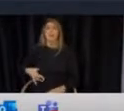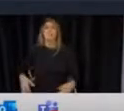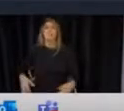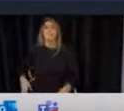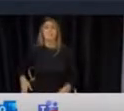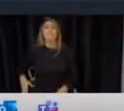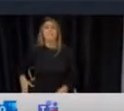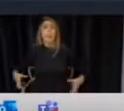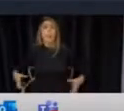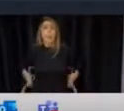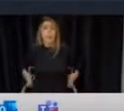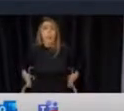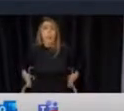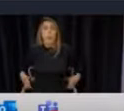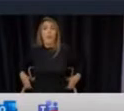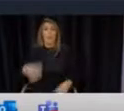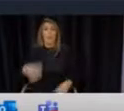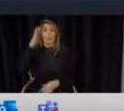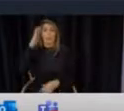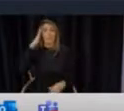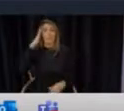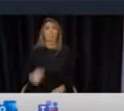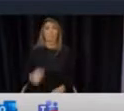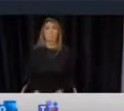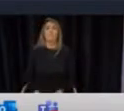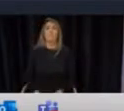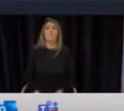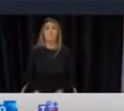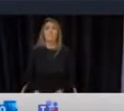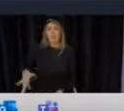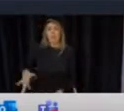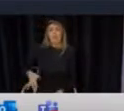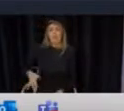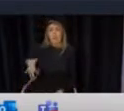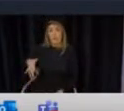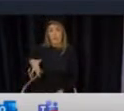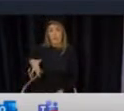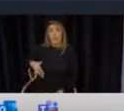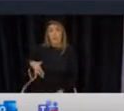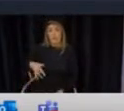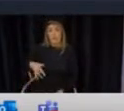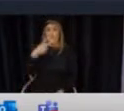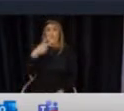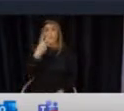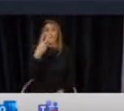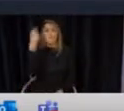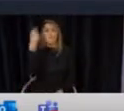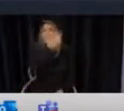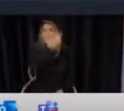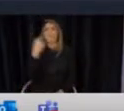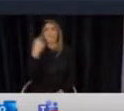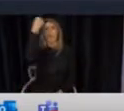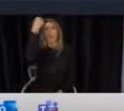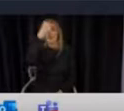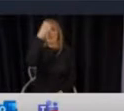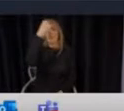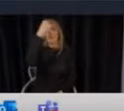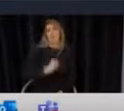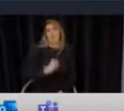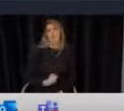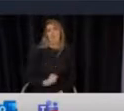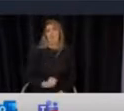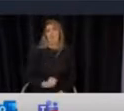fígado e o pâncreas, até 24 horas. Os rins, até 48 horas. E os